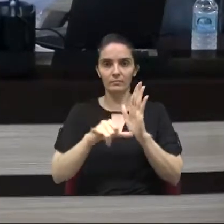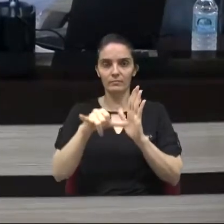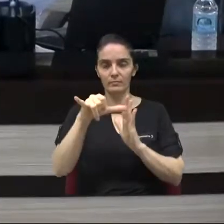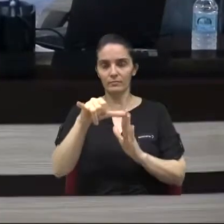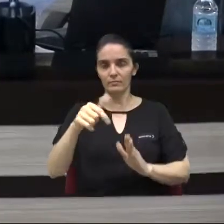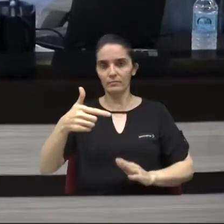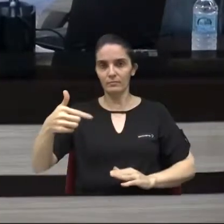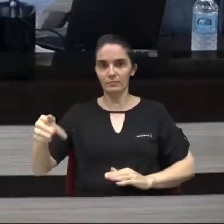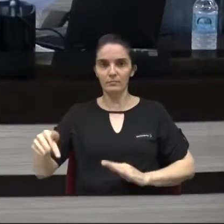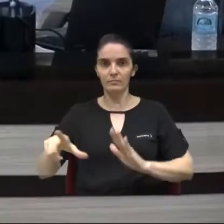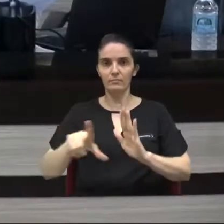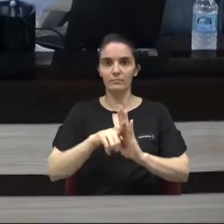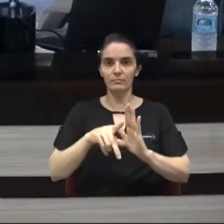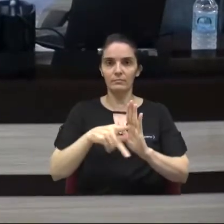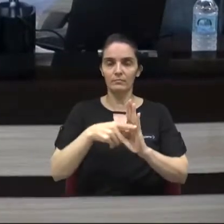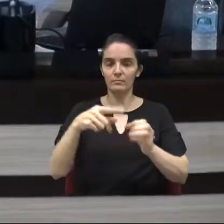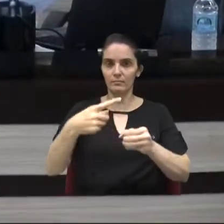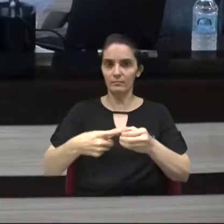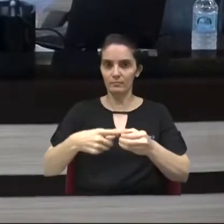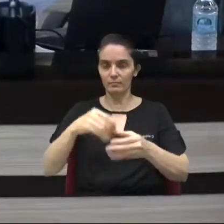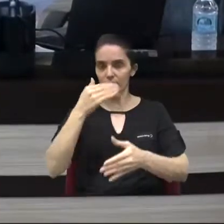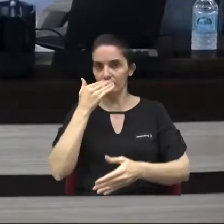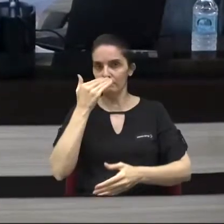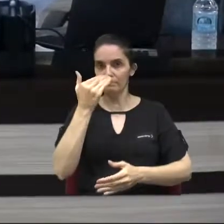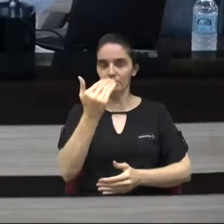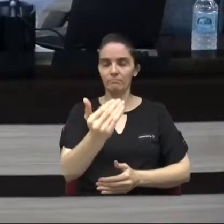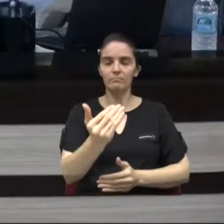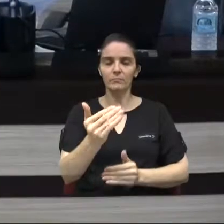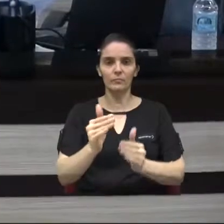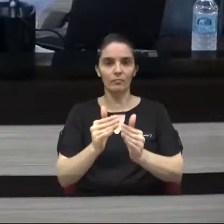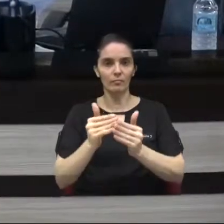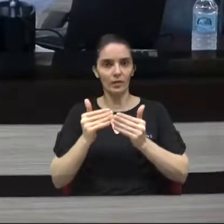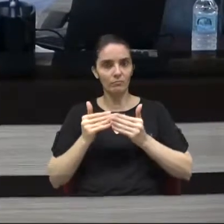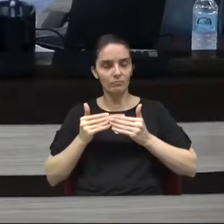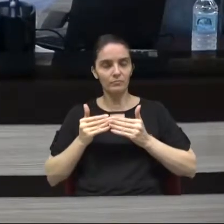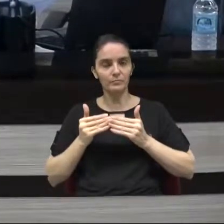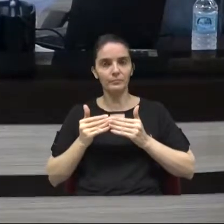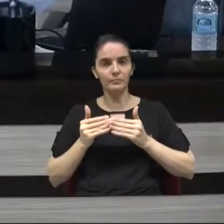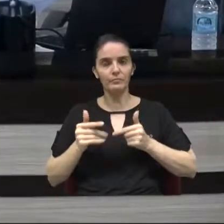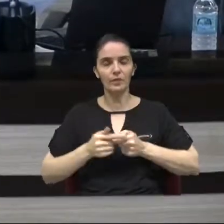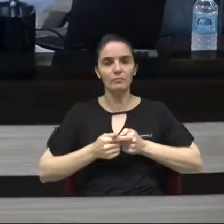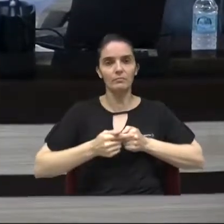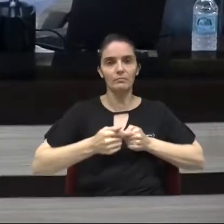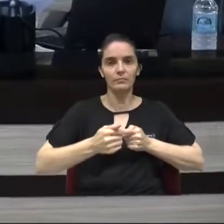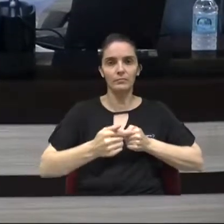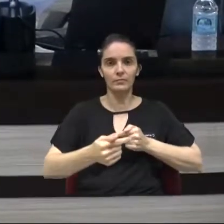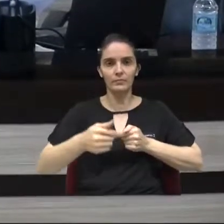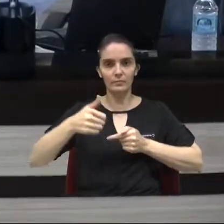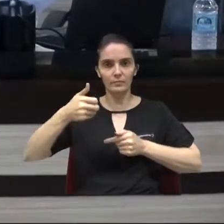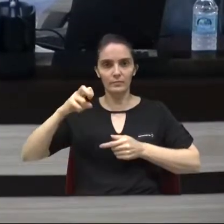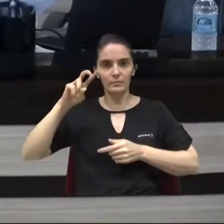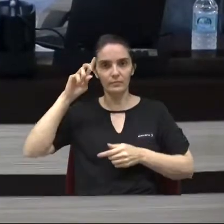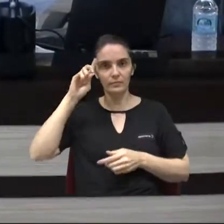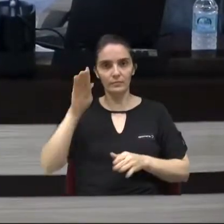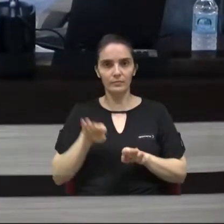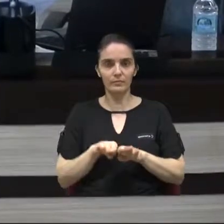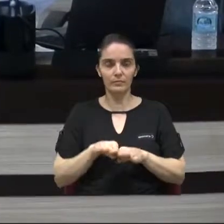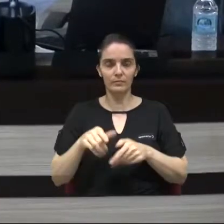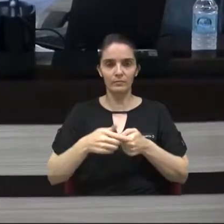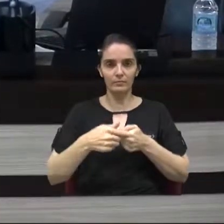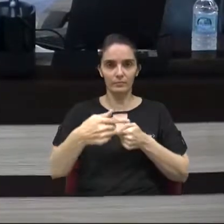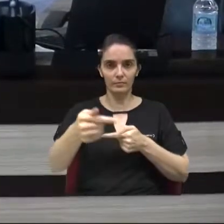Lei Orgânica do Município, a fim de requerer, respeitosamente, a prorrogação do prazo de 15 dias além do